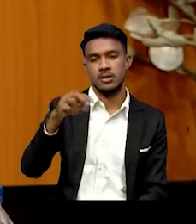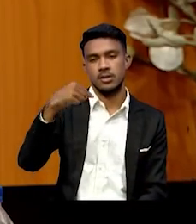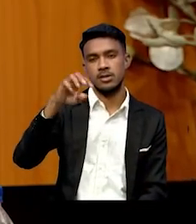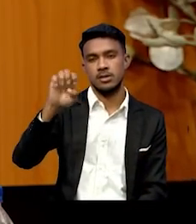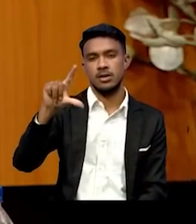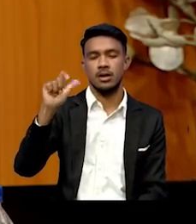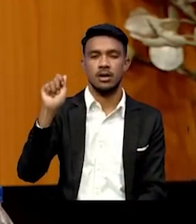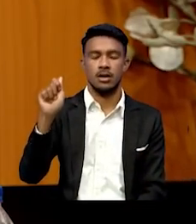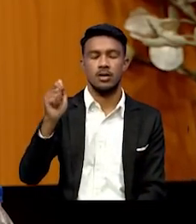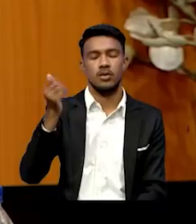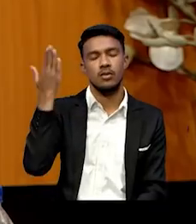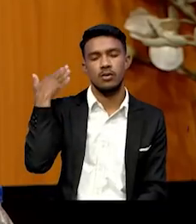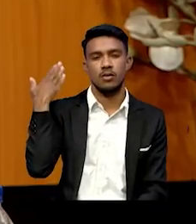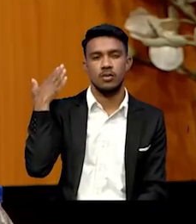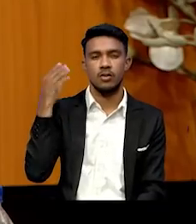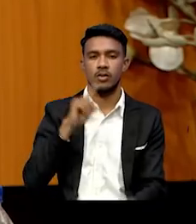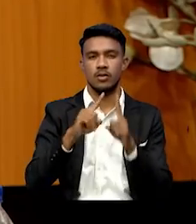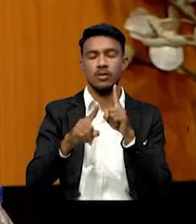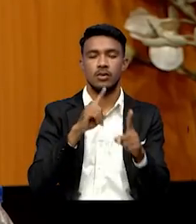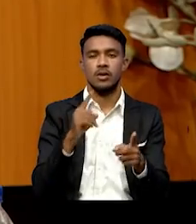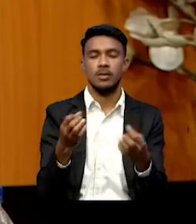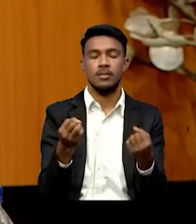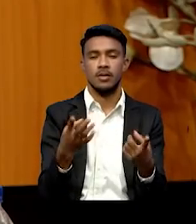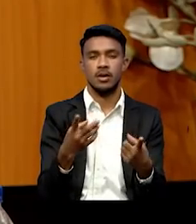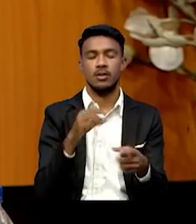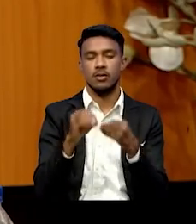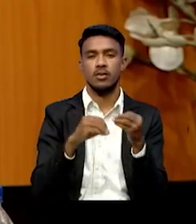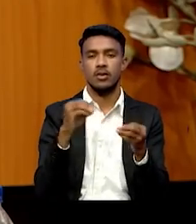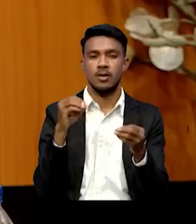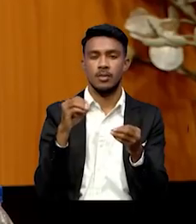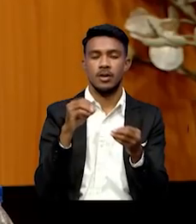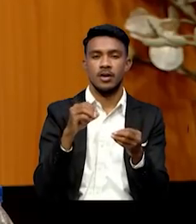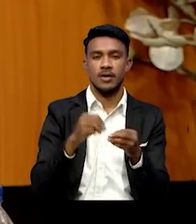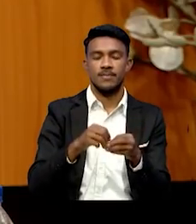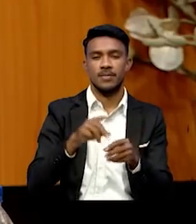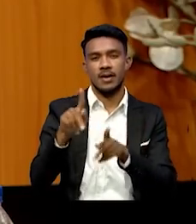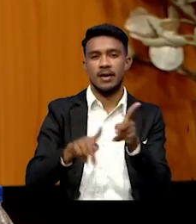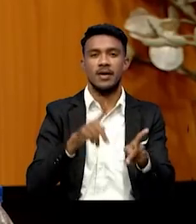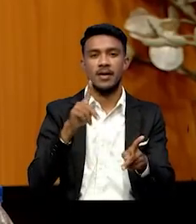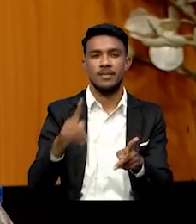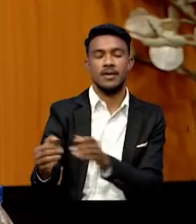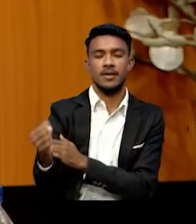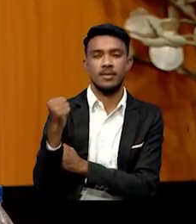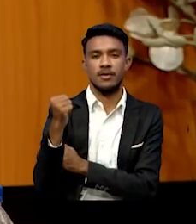Qualia Bog Bebe conaba programa People Power. People Power.